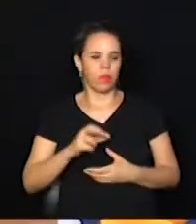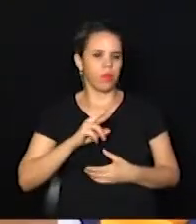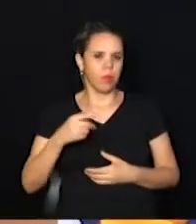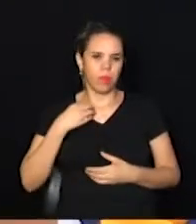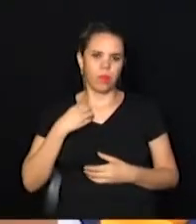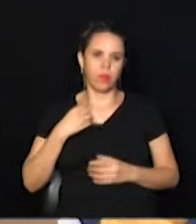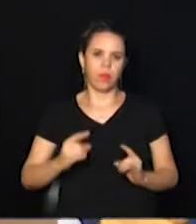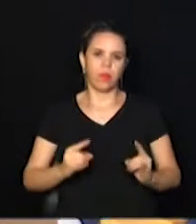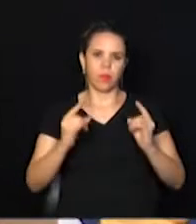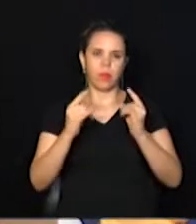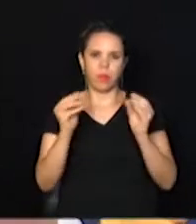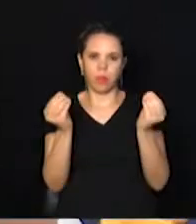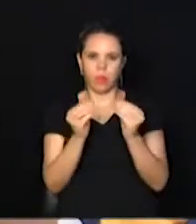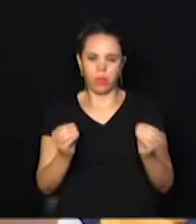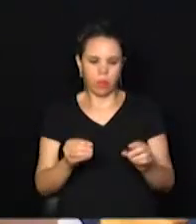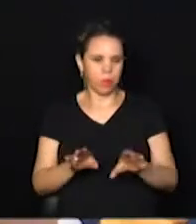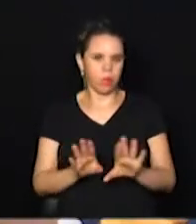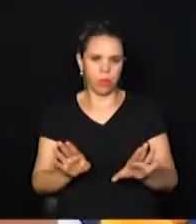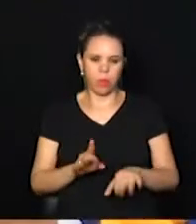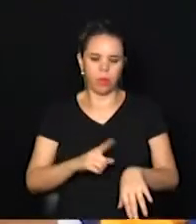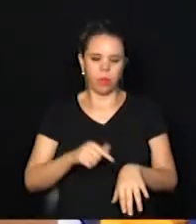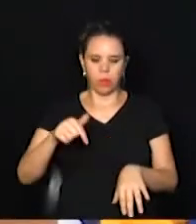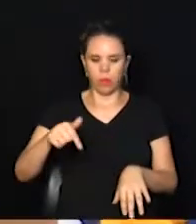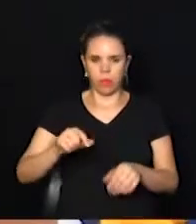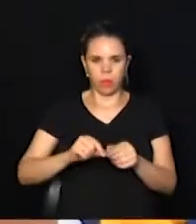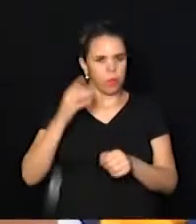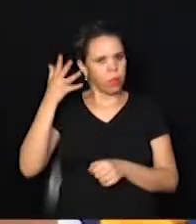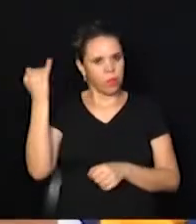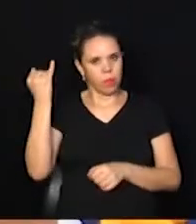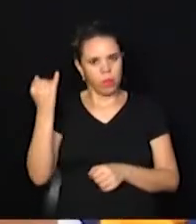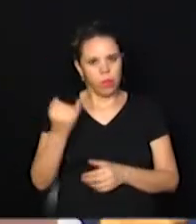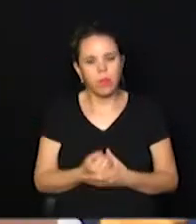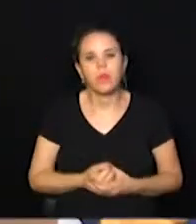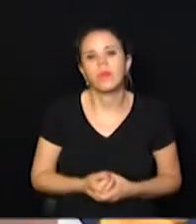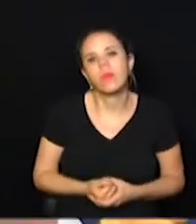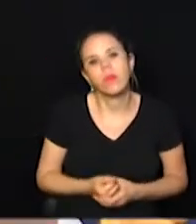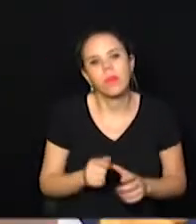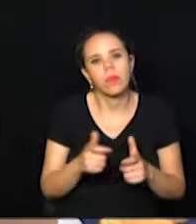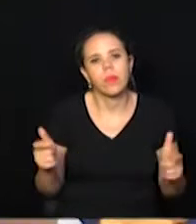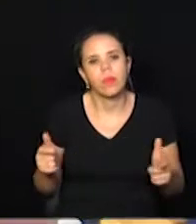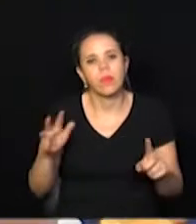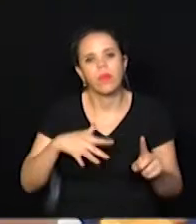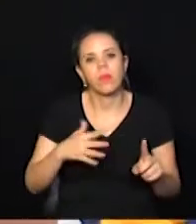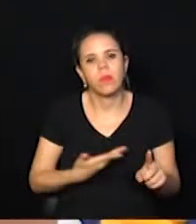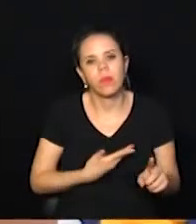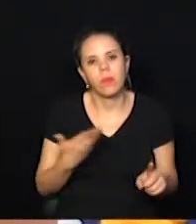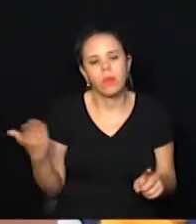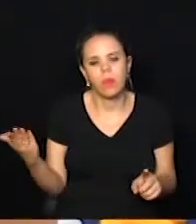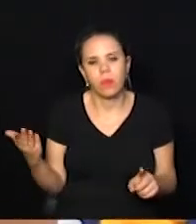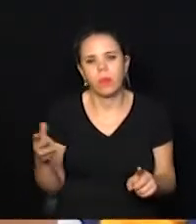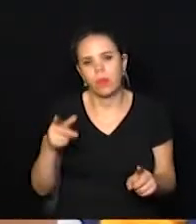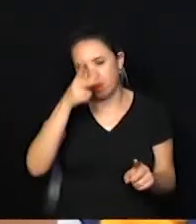monumento. Esse momento aqui que está sendo feito é muito importante, mas a maior homenagem ao companheiro Toninho é